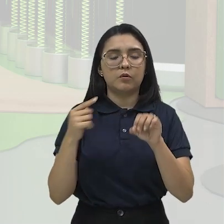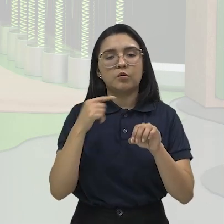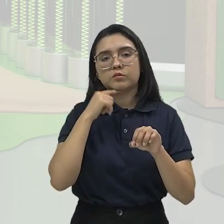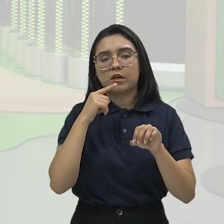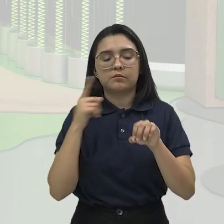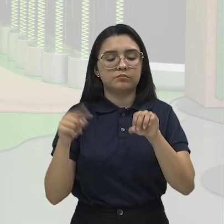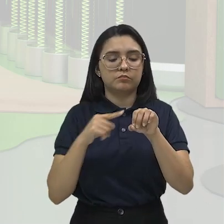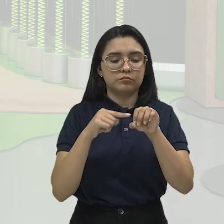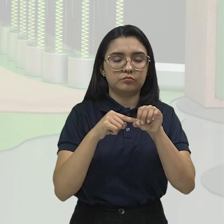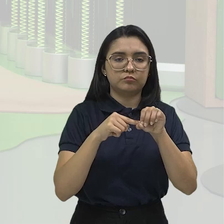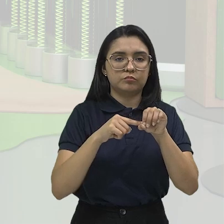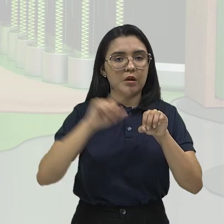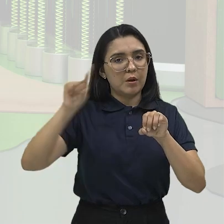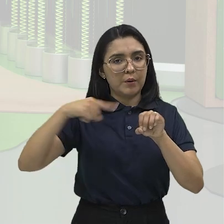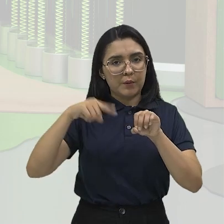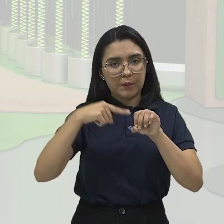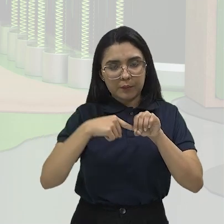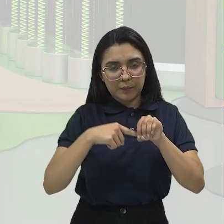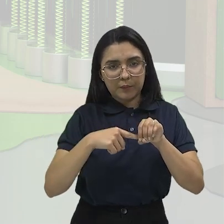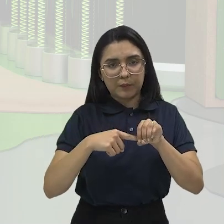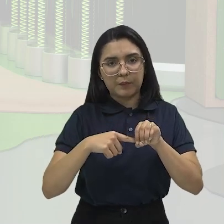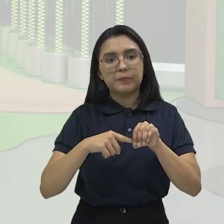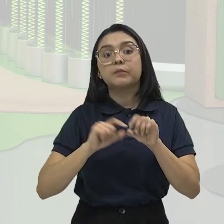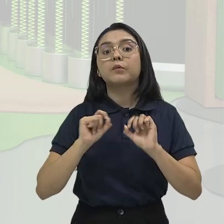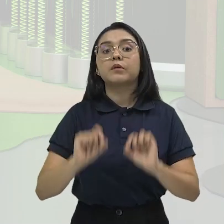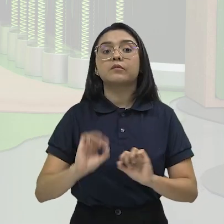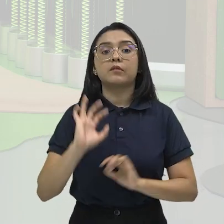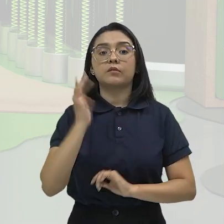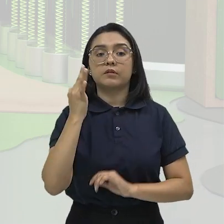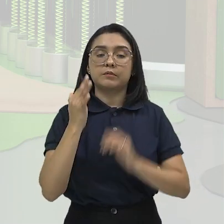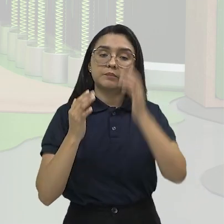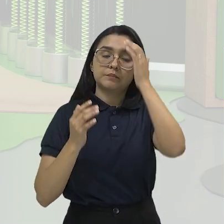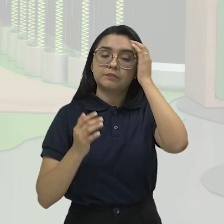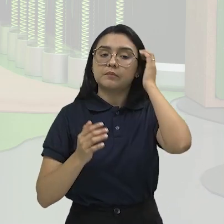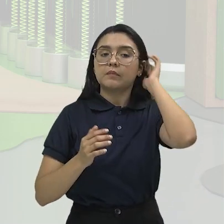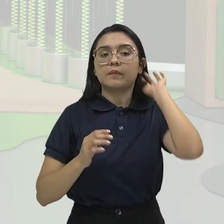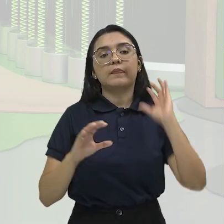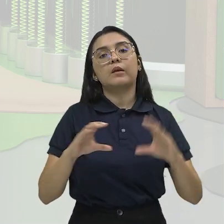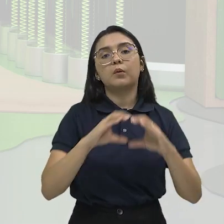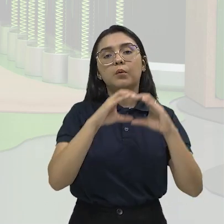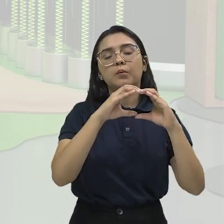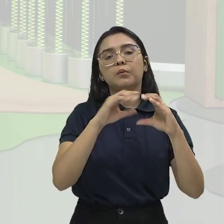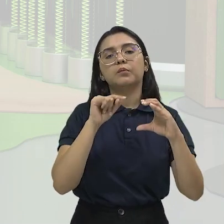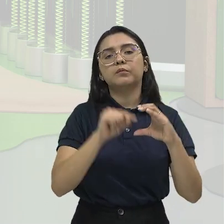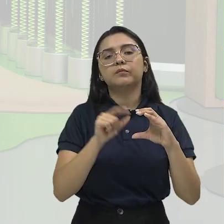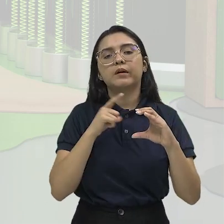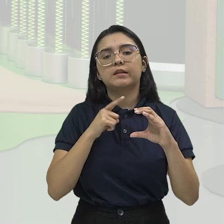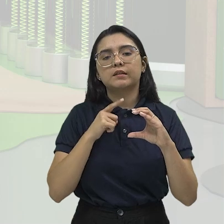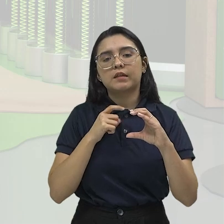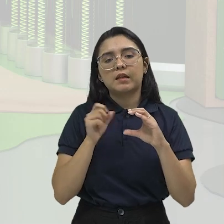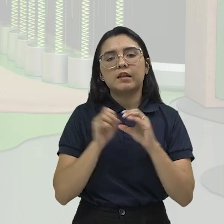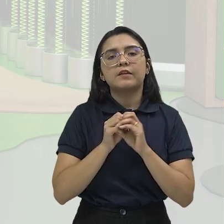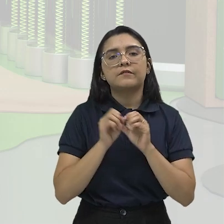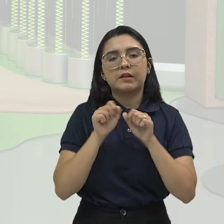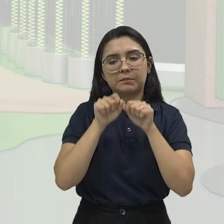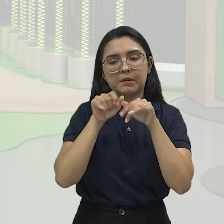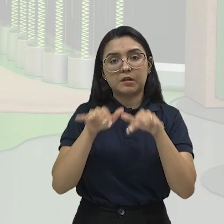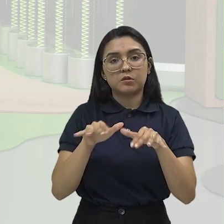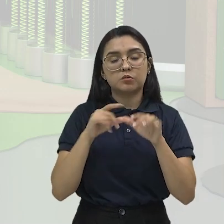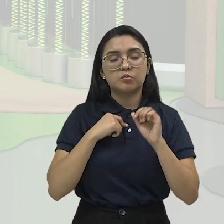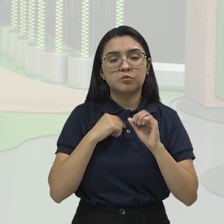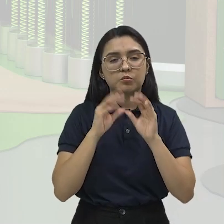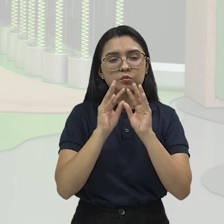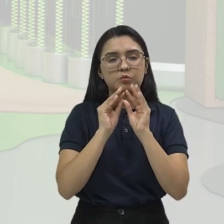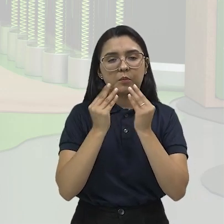óvulo. E aí o que vai acontecer, né? No caso, esse óvulo vai então liberar substâncias e aqueles que